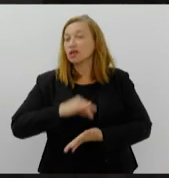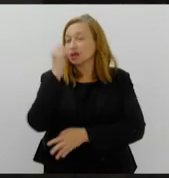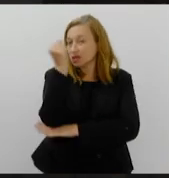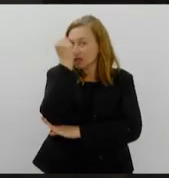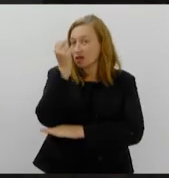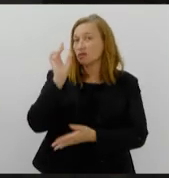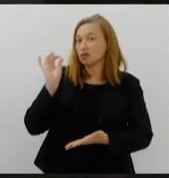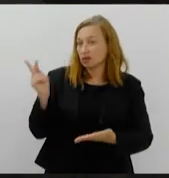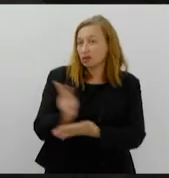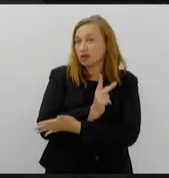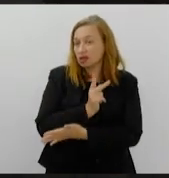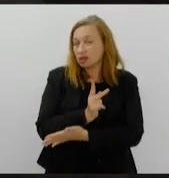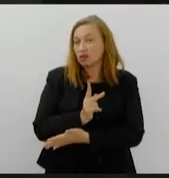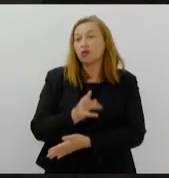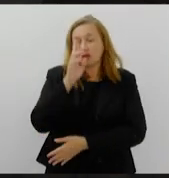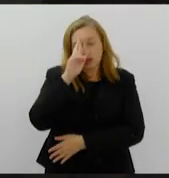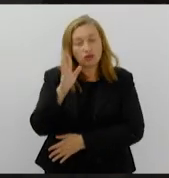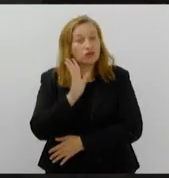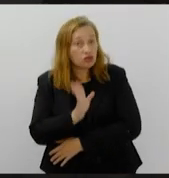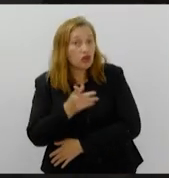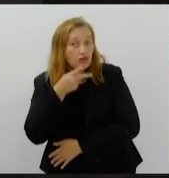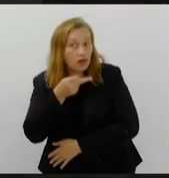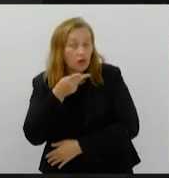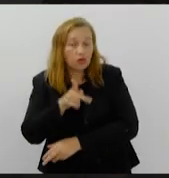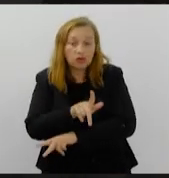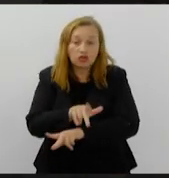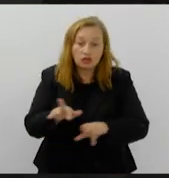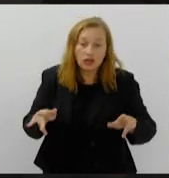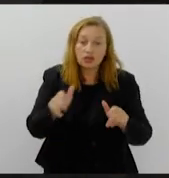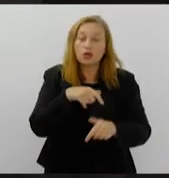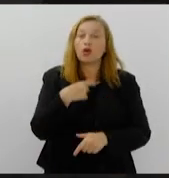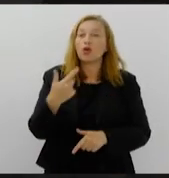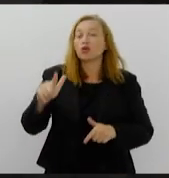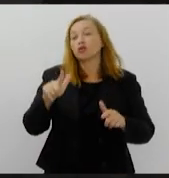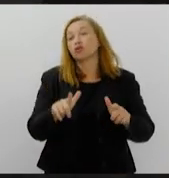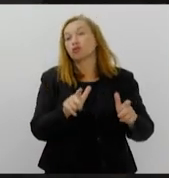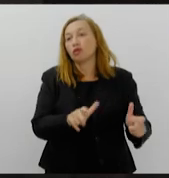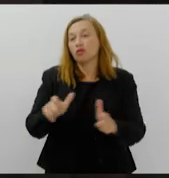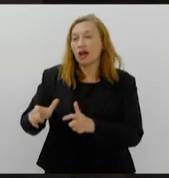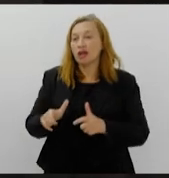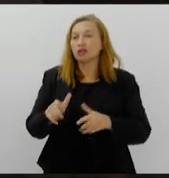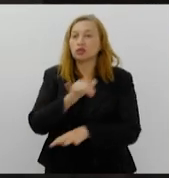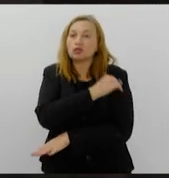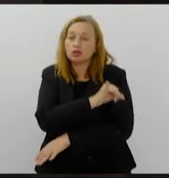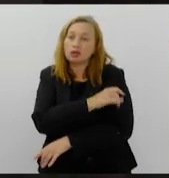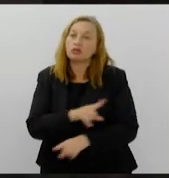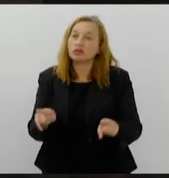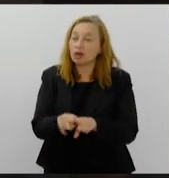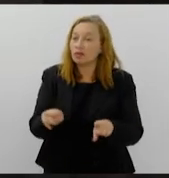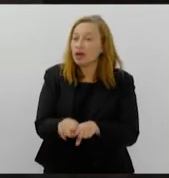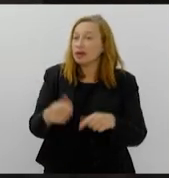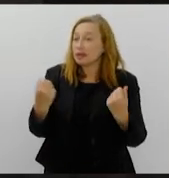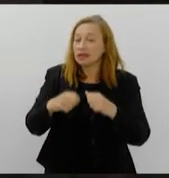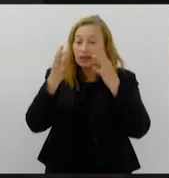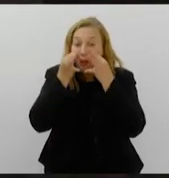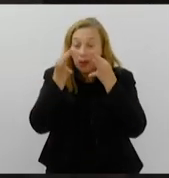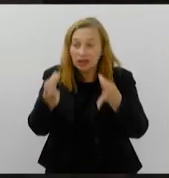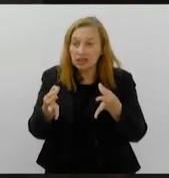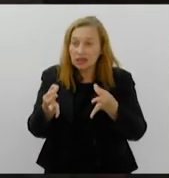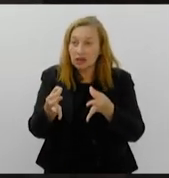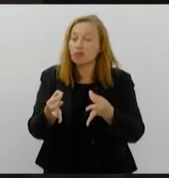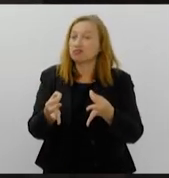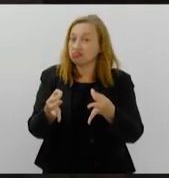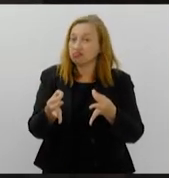que está acontecendo, como o senhor bem colocou, mas com diversos outros locais do Rio também, que estão carecendo de uma atenção